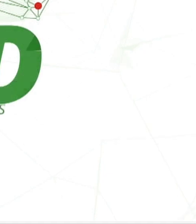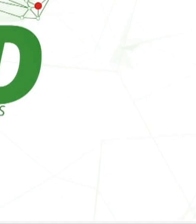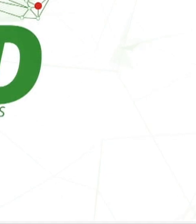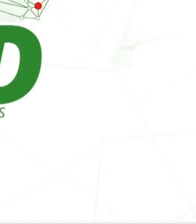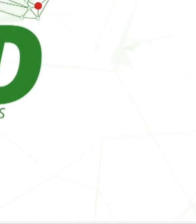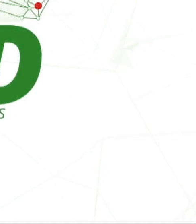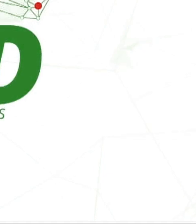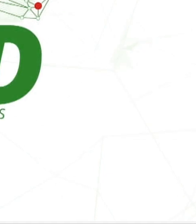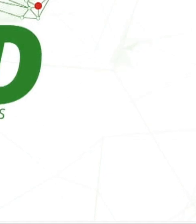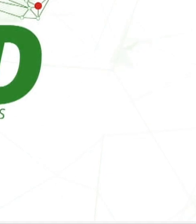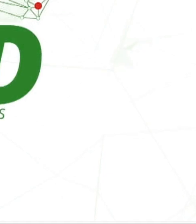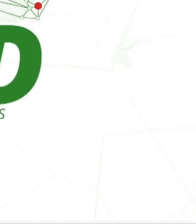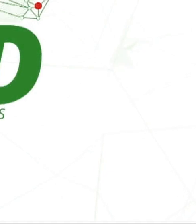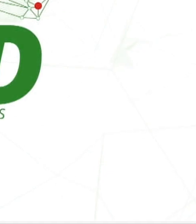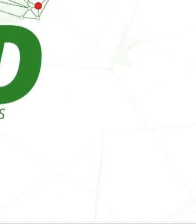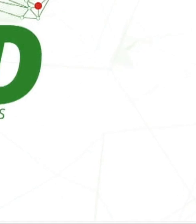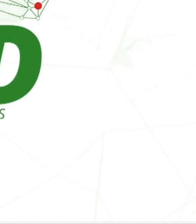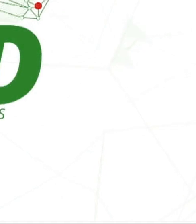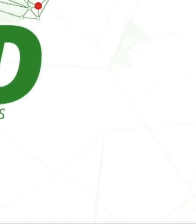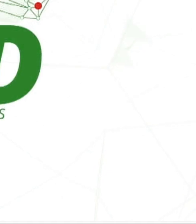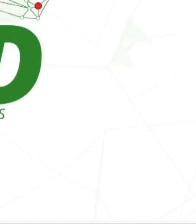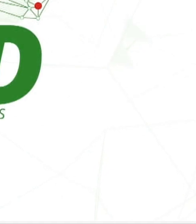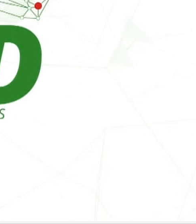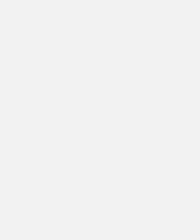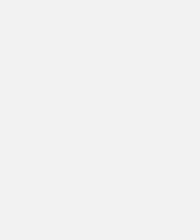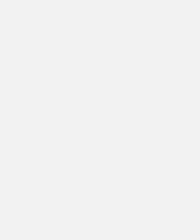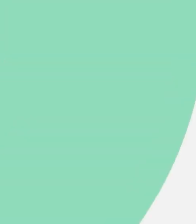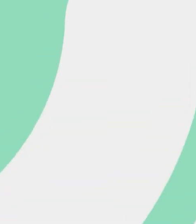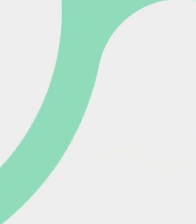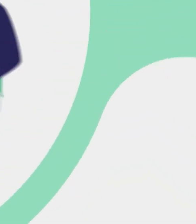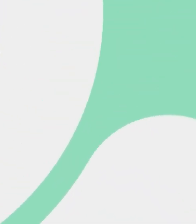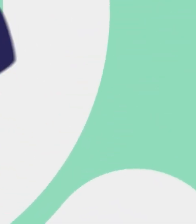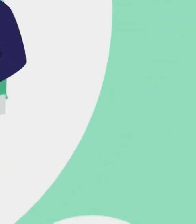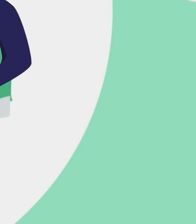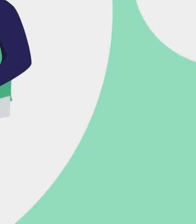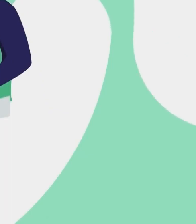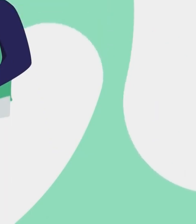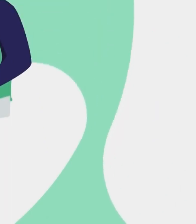Educação à distância, mudando realidades.